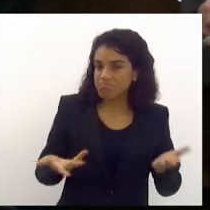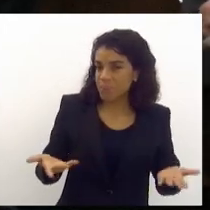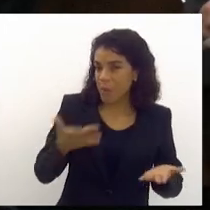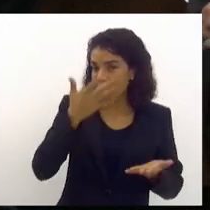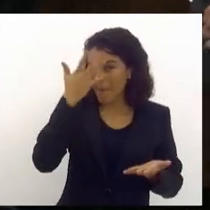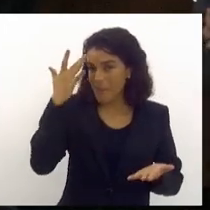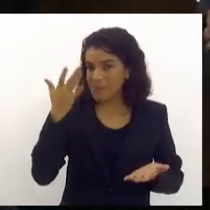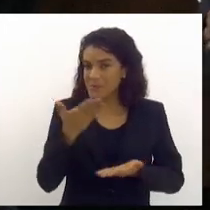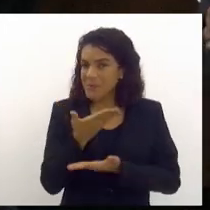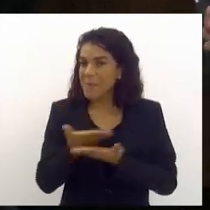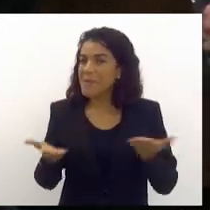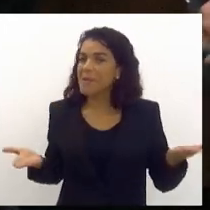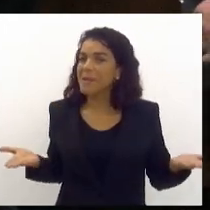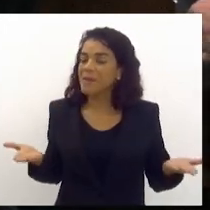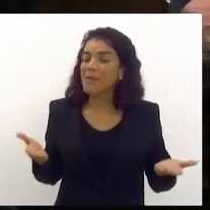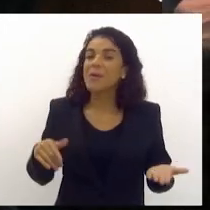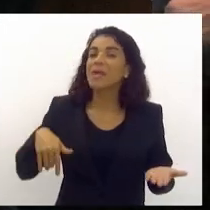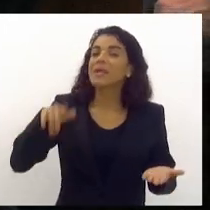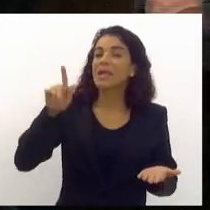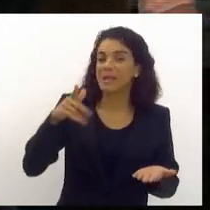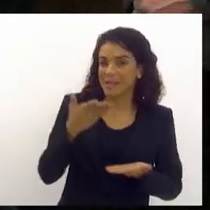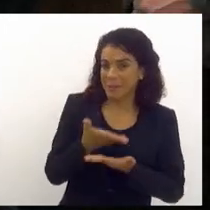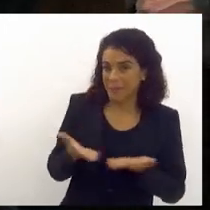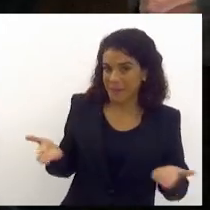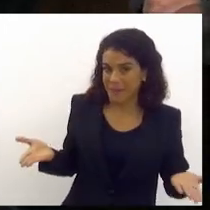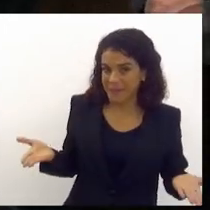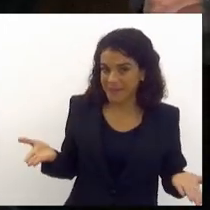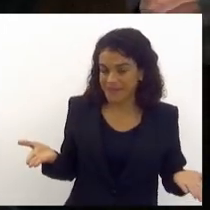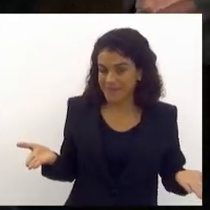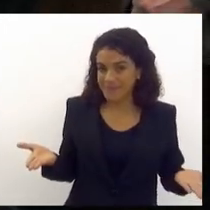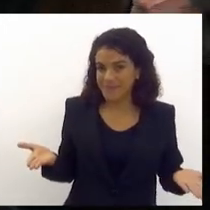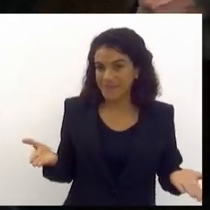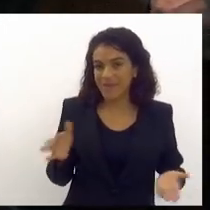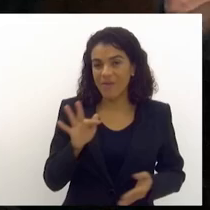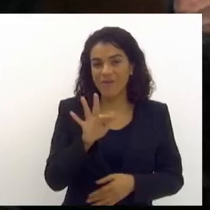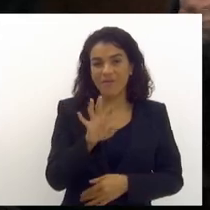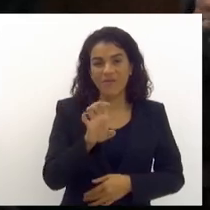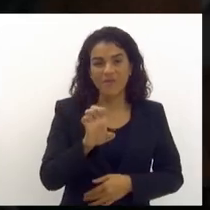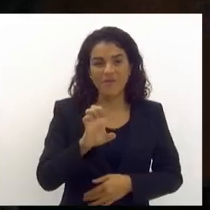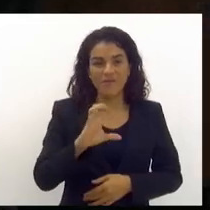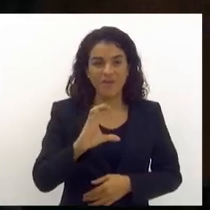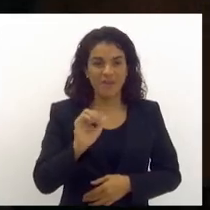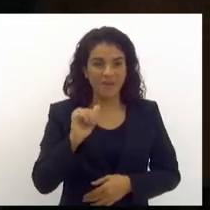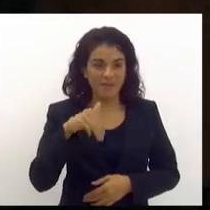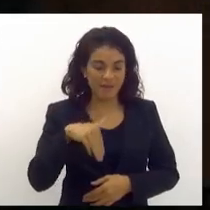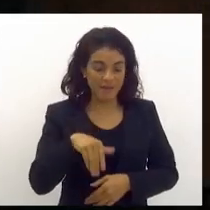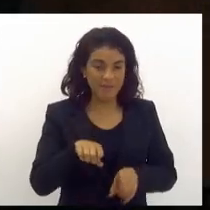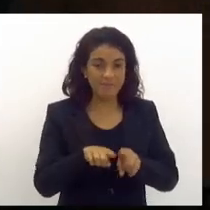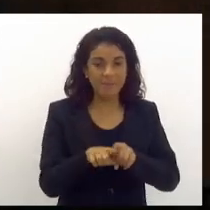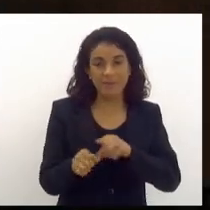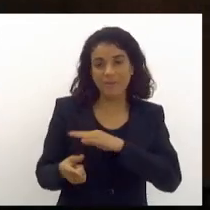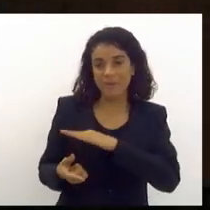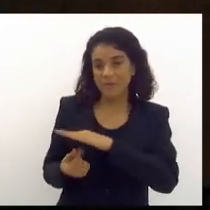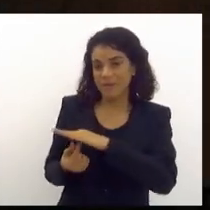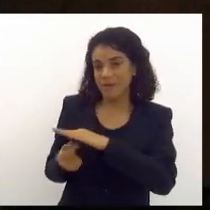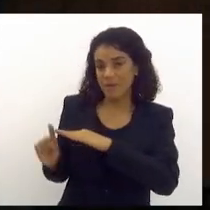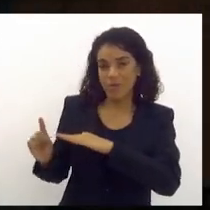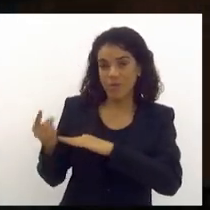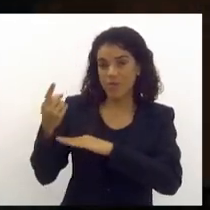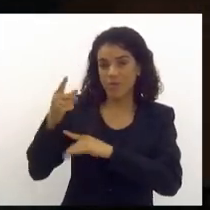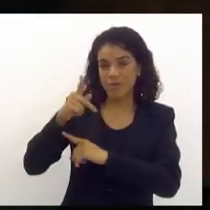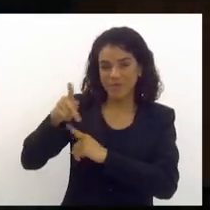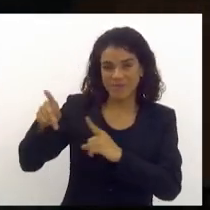alguém está perdendo. Quem vai perder? O FECAM e o Fundo Único do Rio